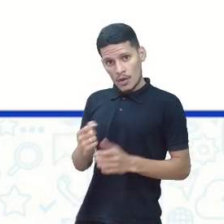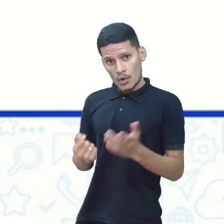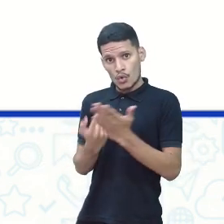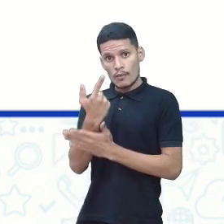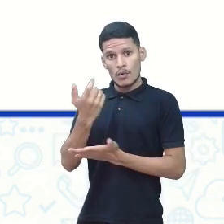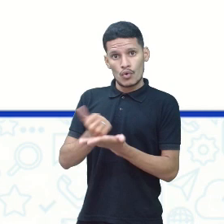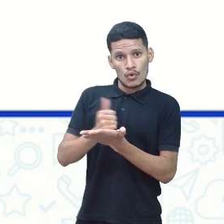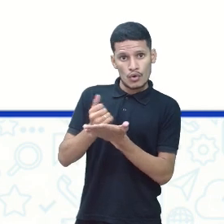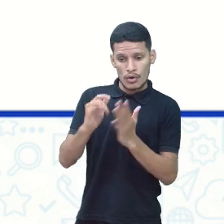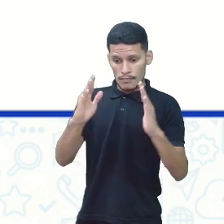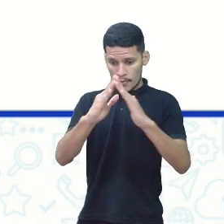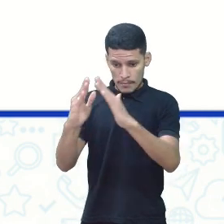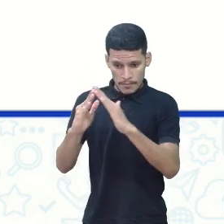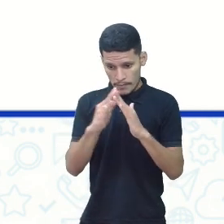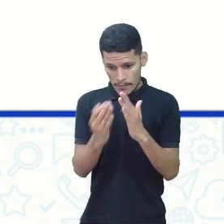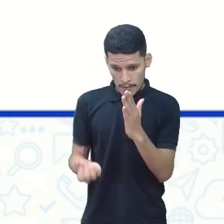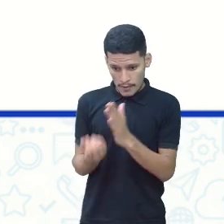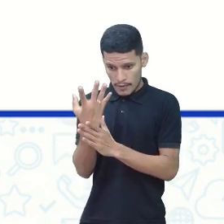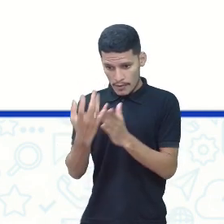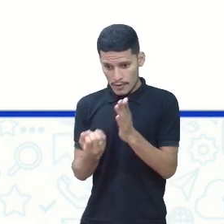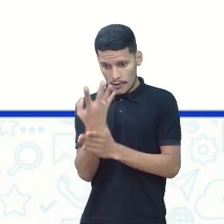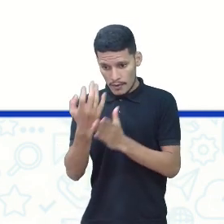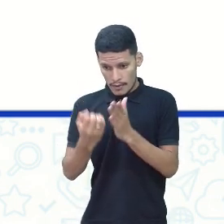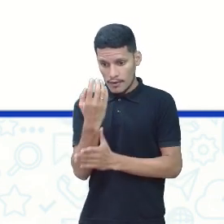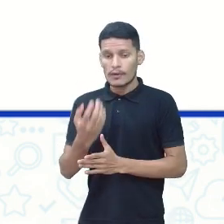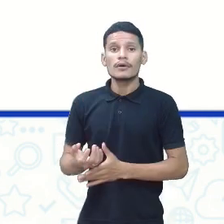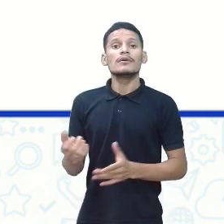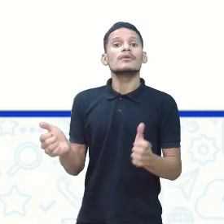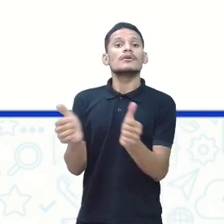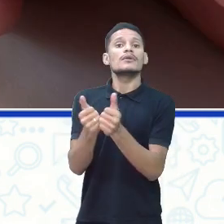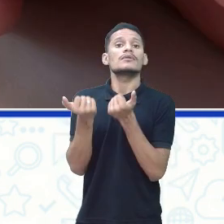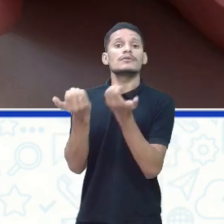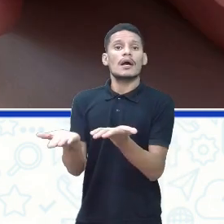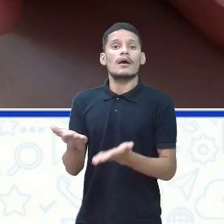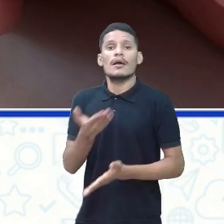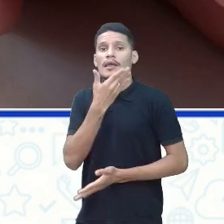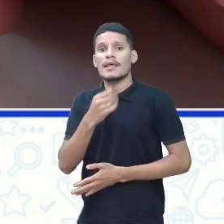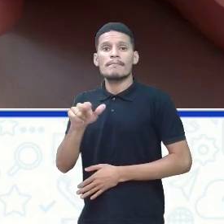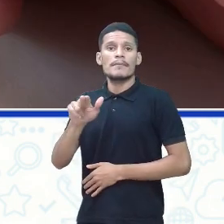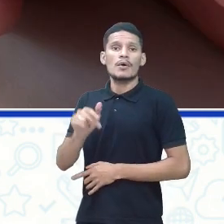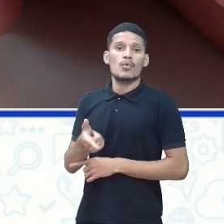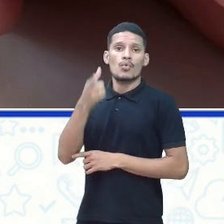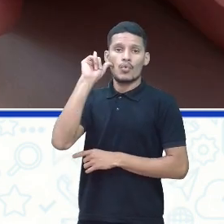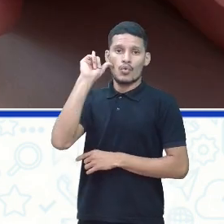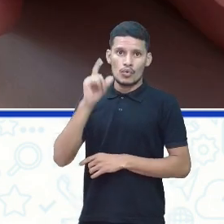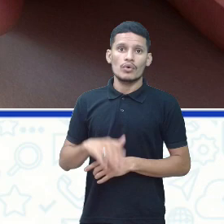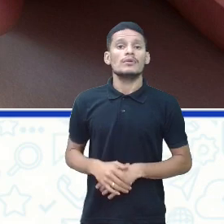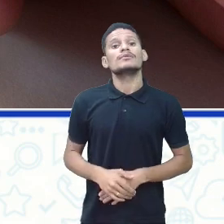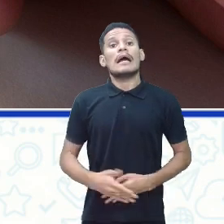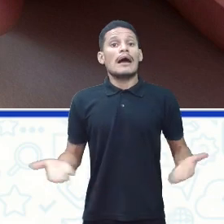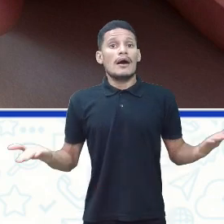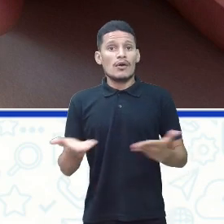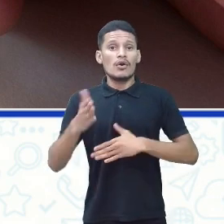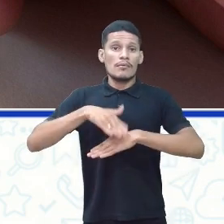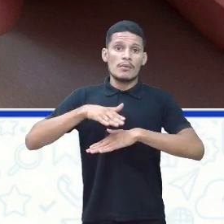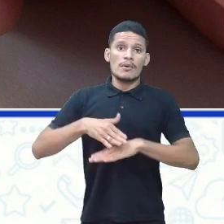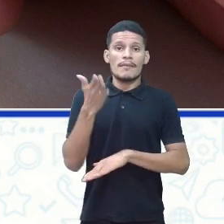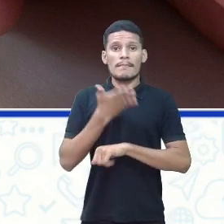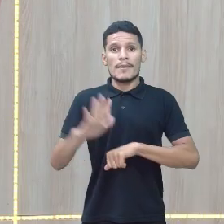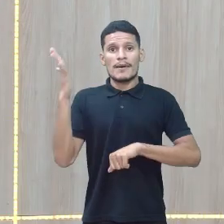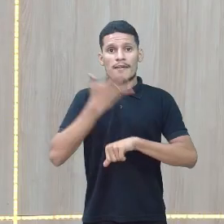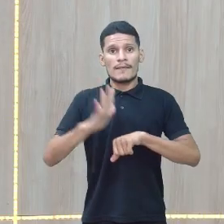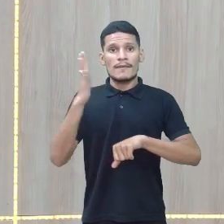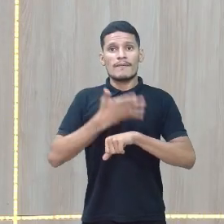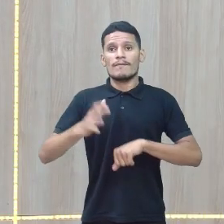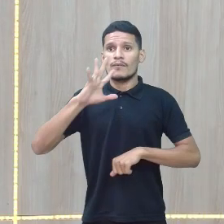seu irmão ontem. Tá? Fica aí o exemplo. Hora de praticarmos, não é?